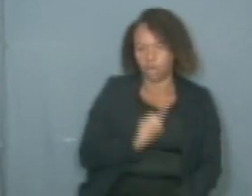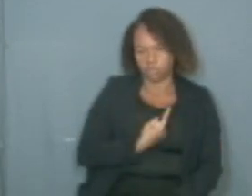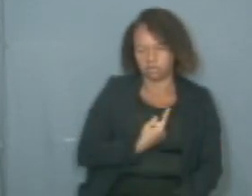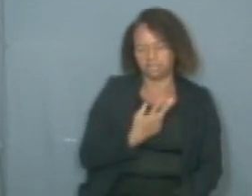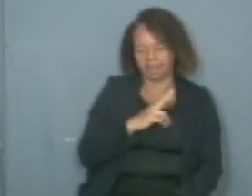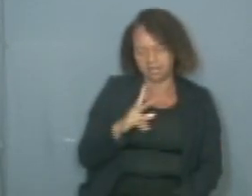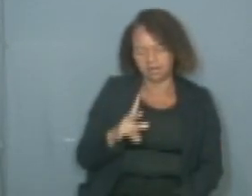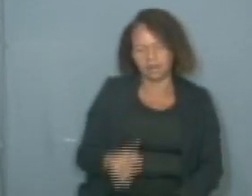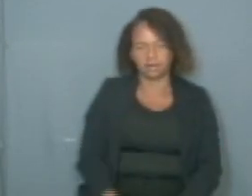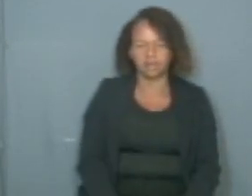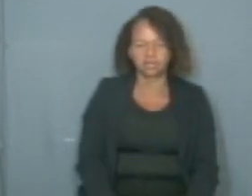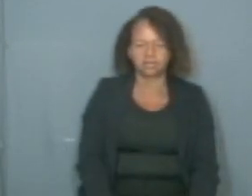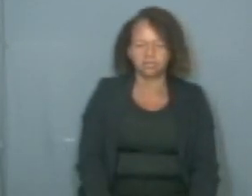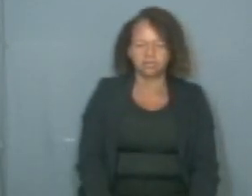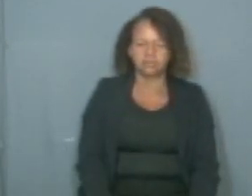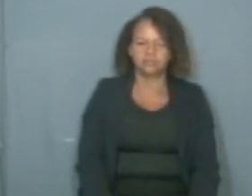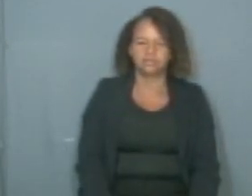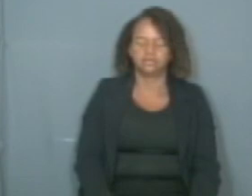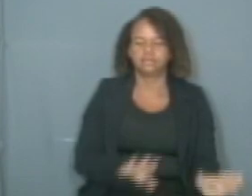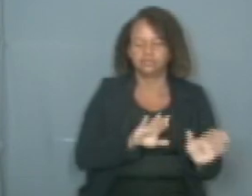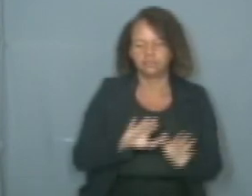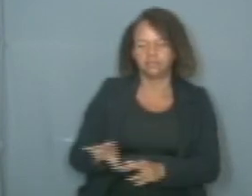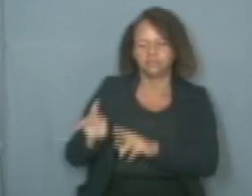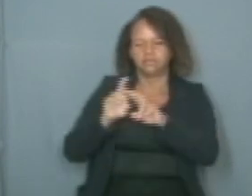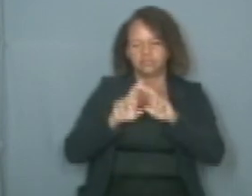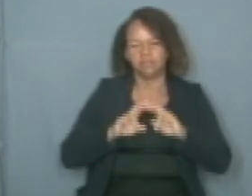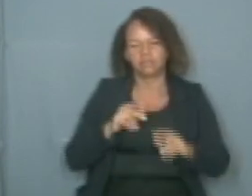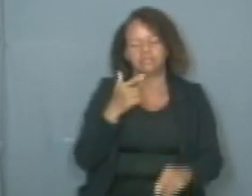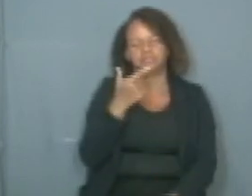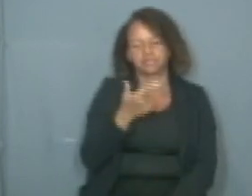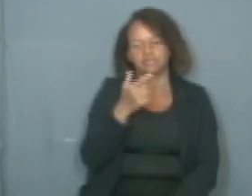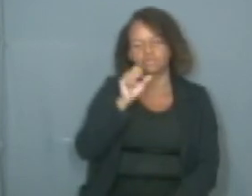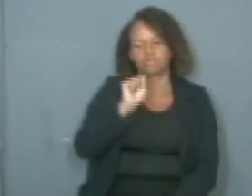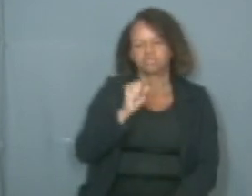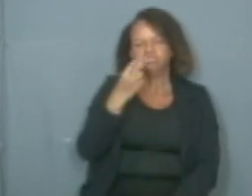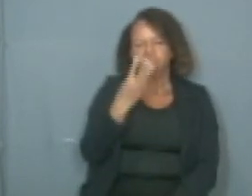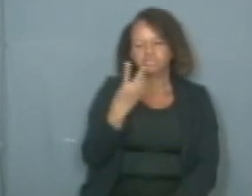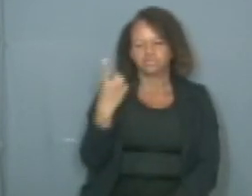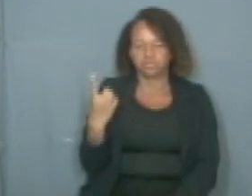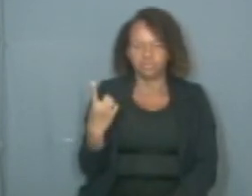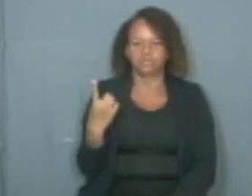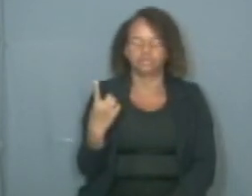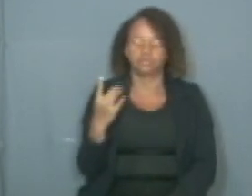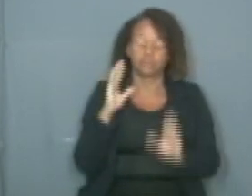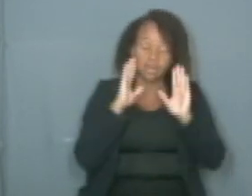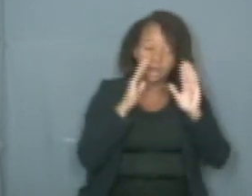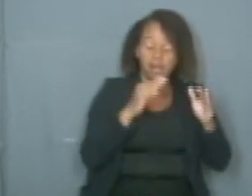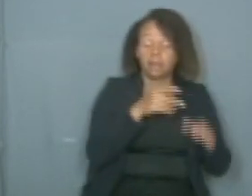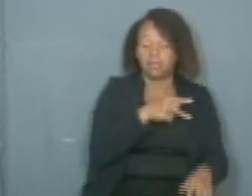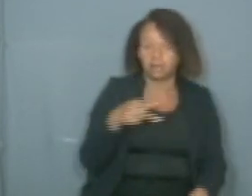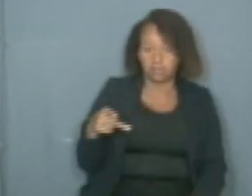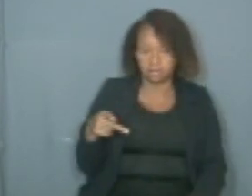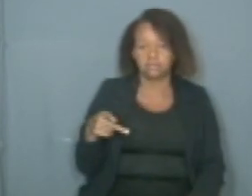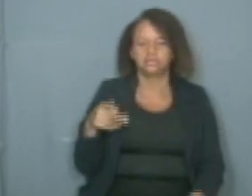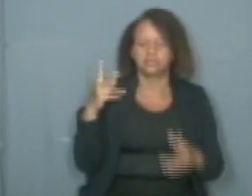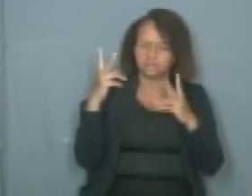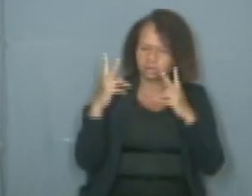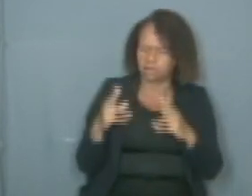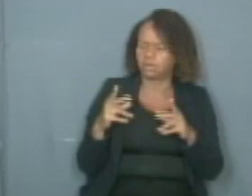né? Passando para o 2831, é uma indicação ao presidente da URB para